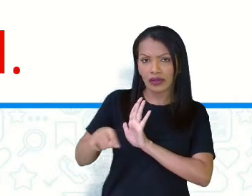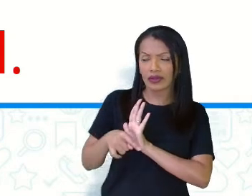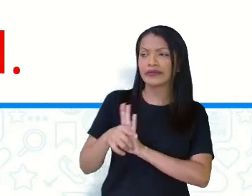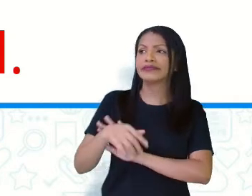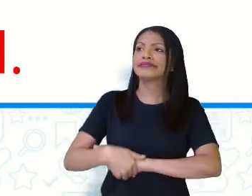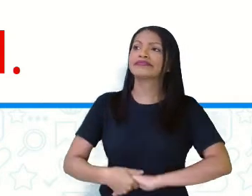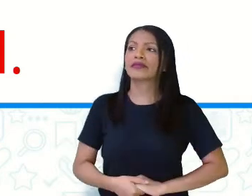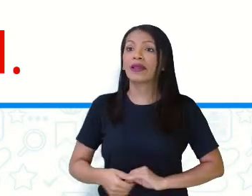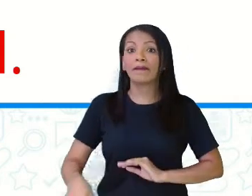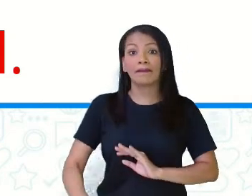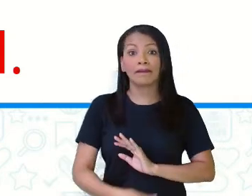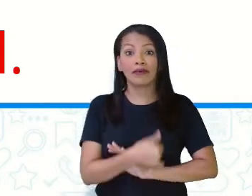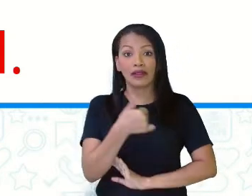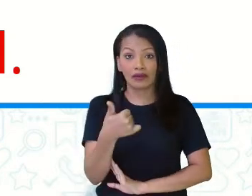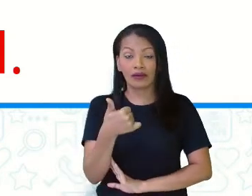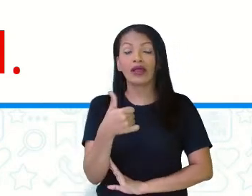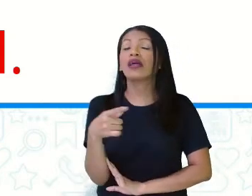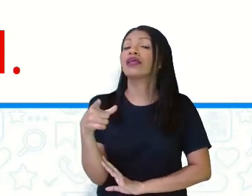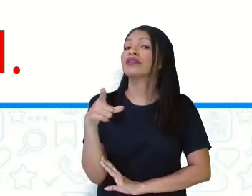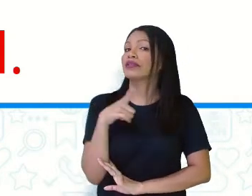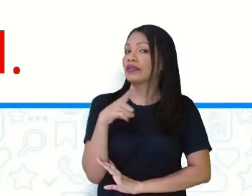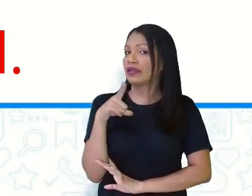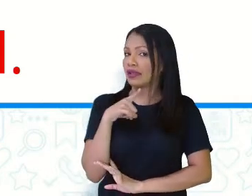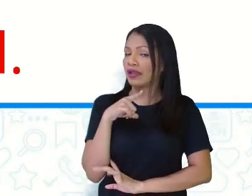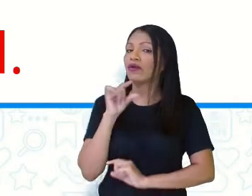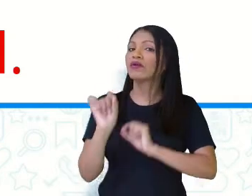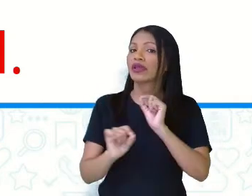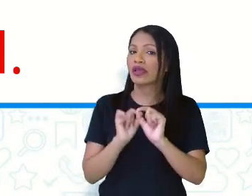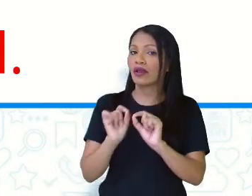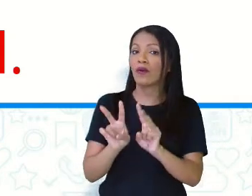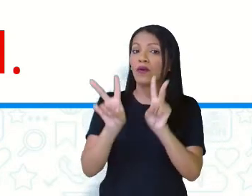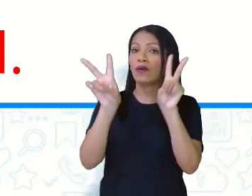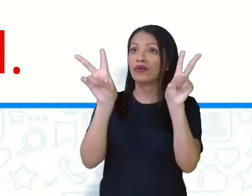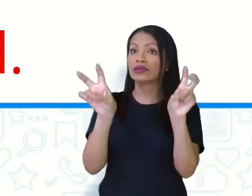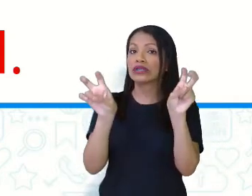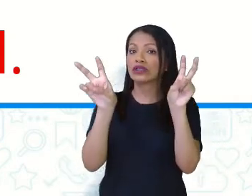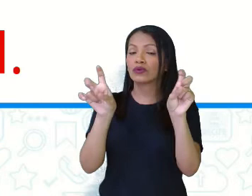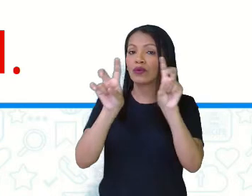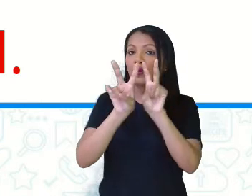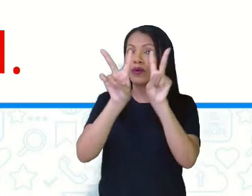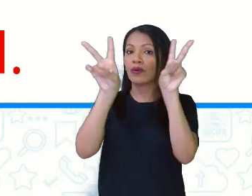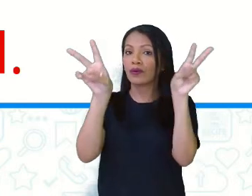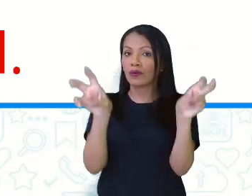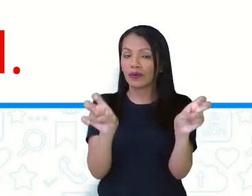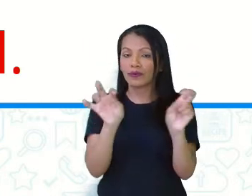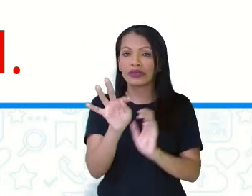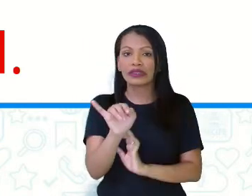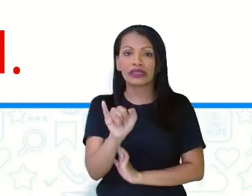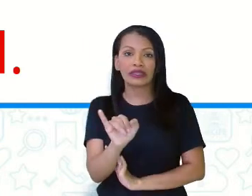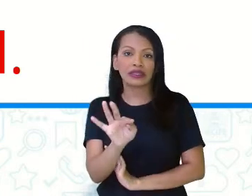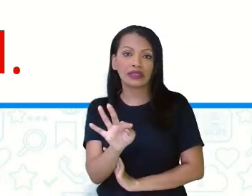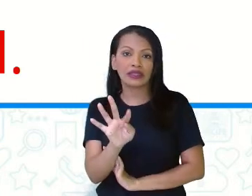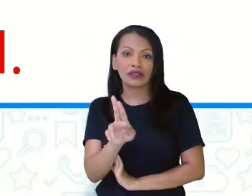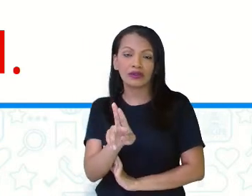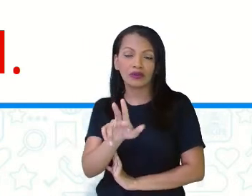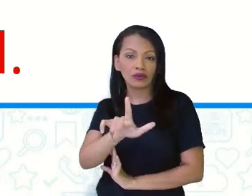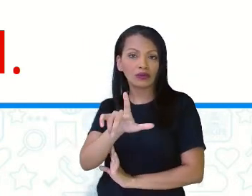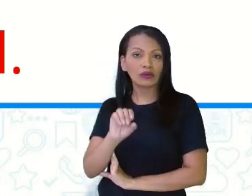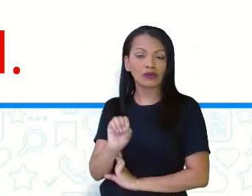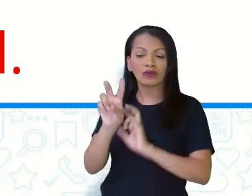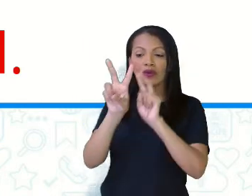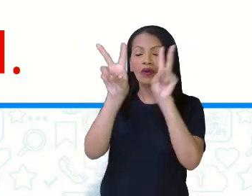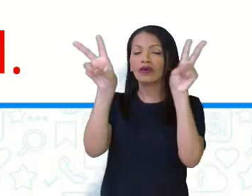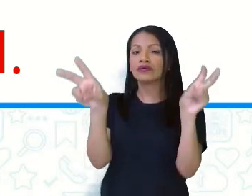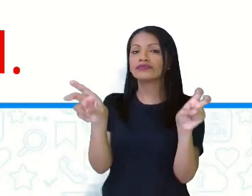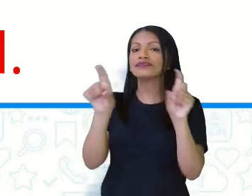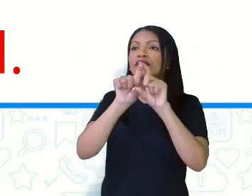verbete. Primeira coisa que tem que ter no verbete é o título do verbete. No caso, como título, a gente vai colocar o